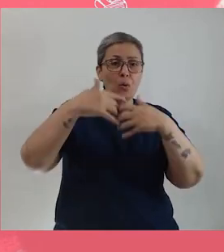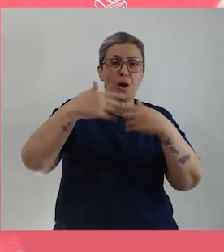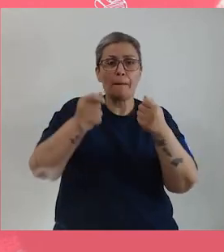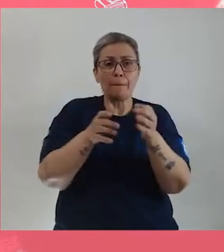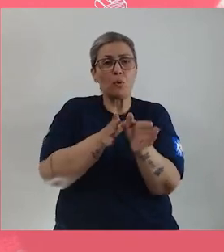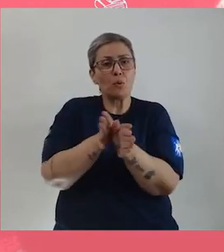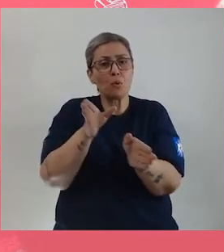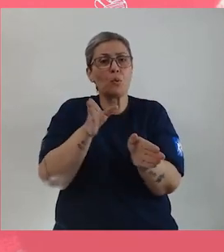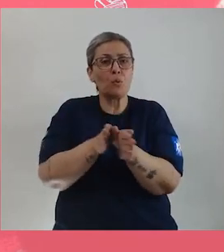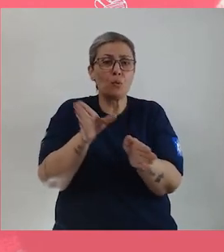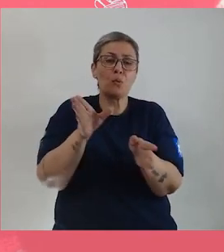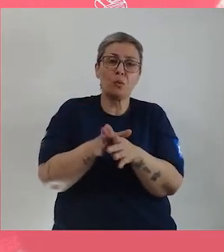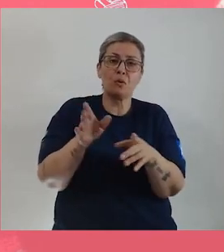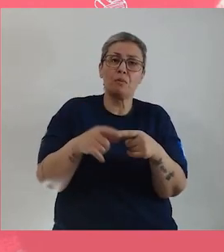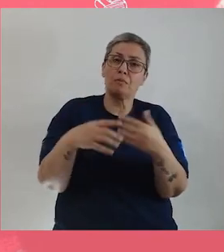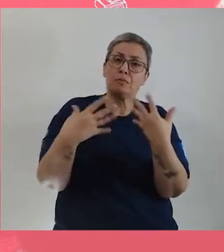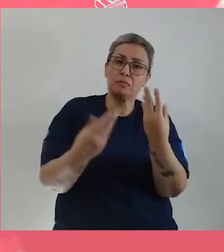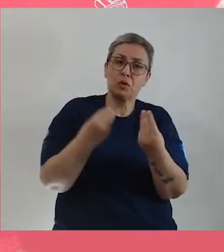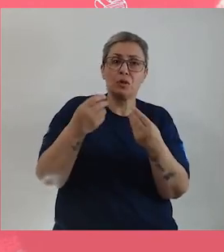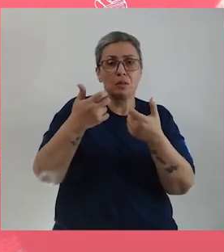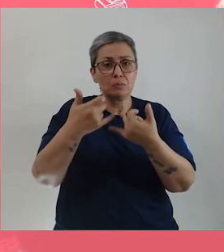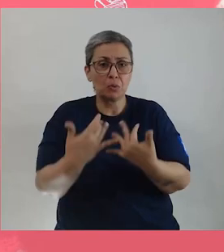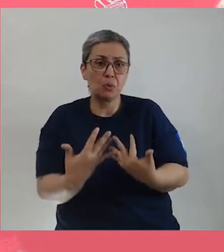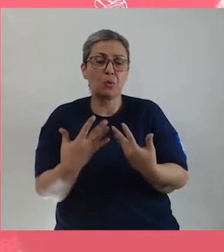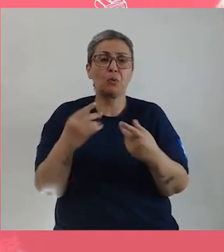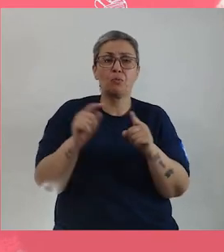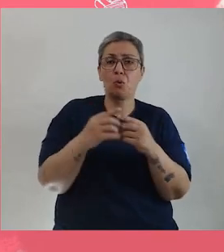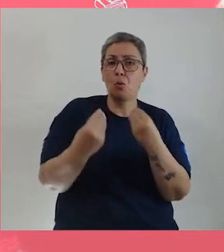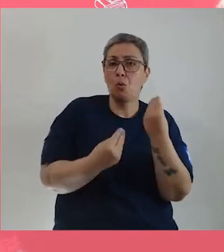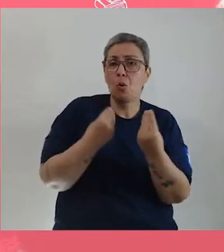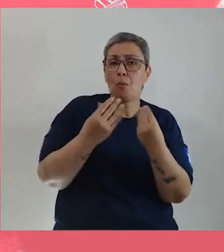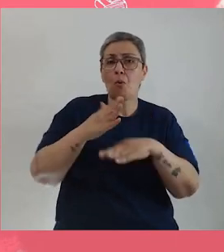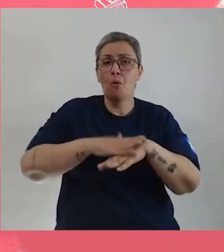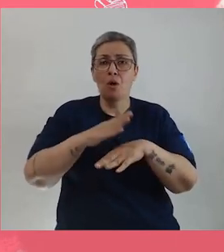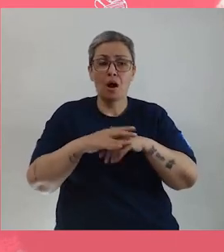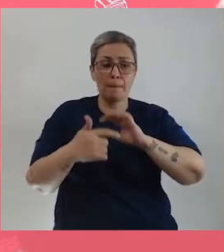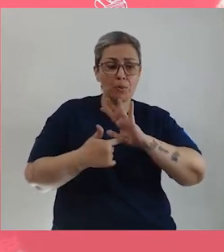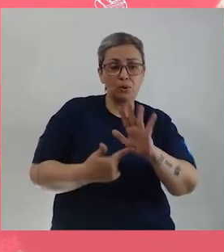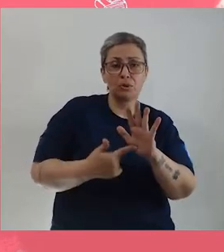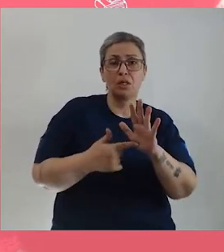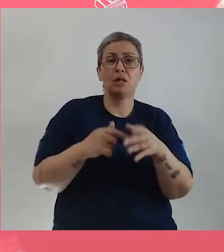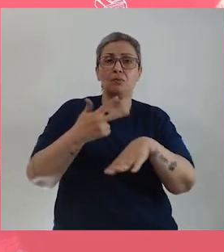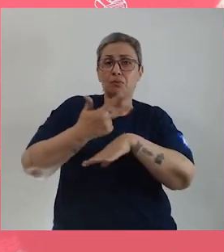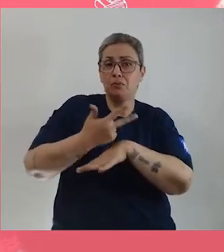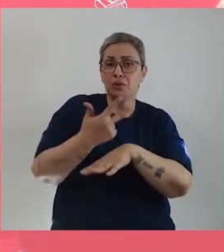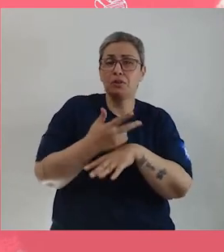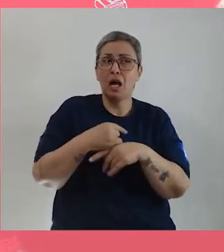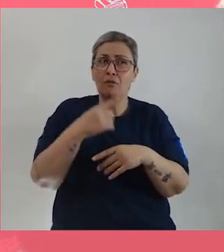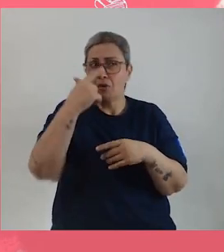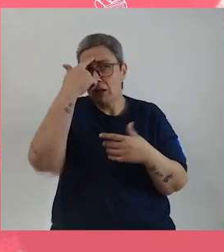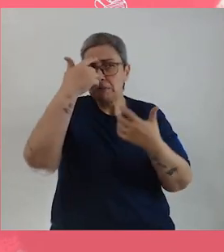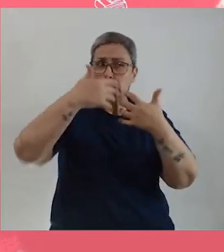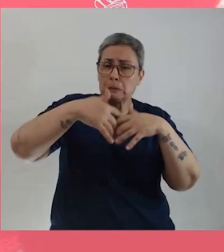na cabecinha dele, a gente explicou pra ele como que funcionava, mostramos videozinhos, e aí